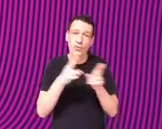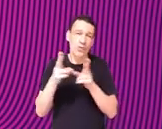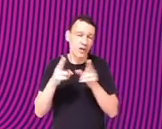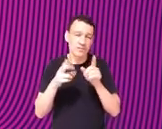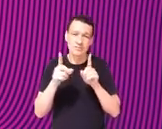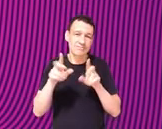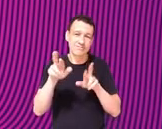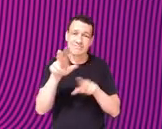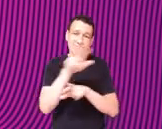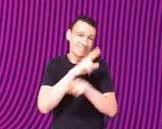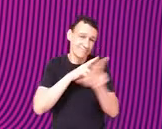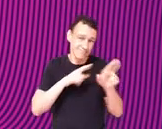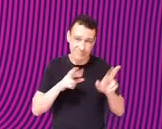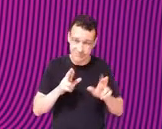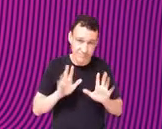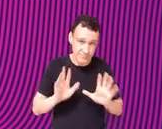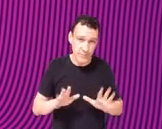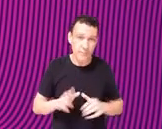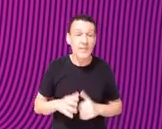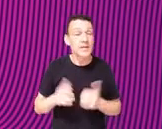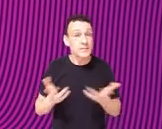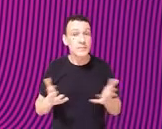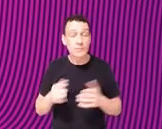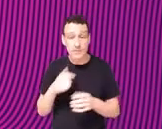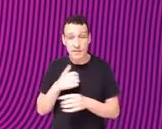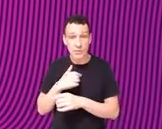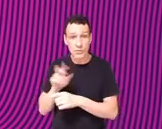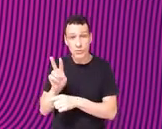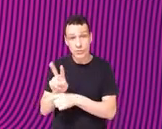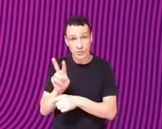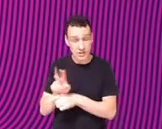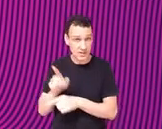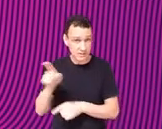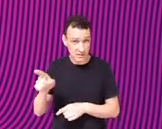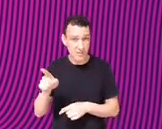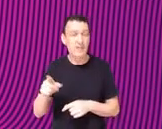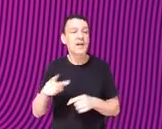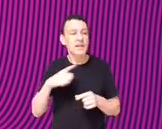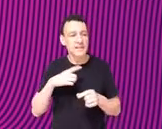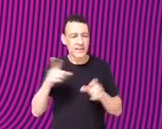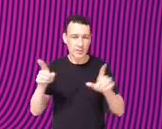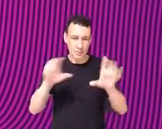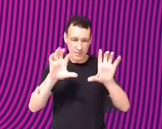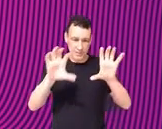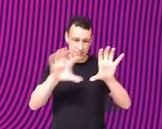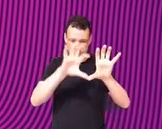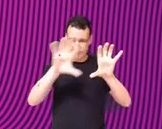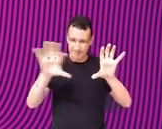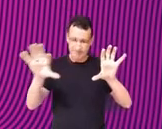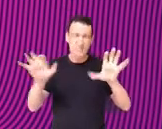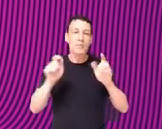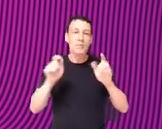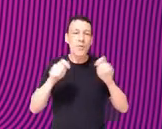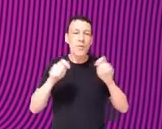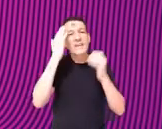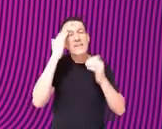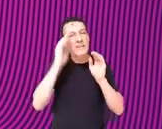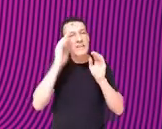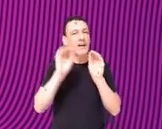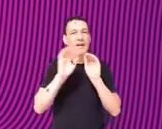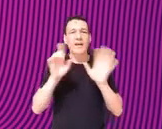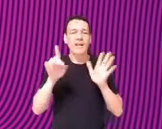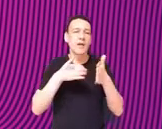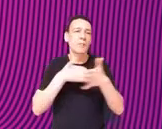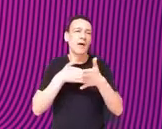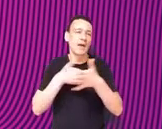insuficiência cardíaca é, no fundo, uma framework que vai considerar todas estas barreiras ao longo desta via de cuidados